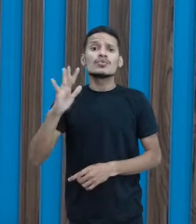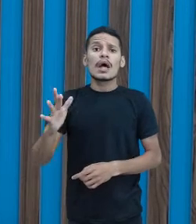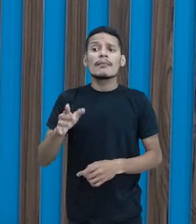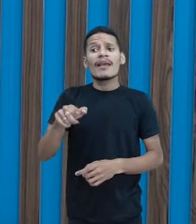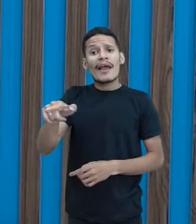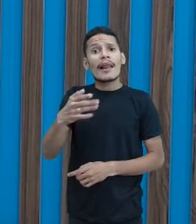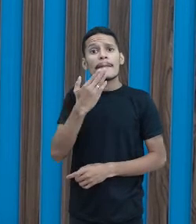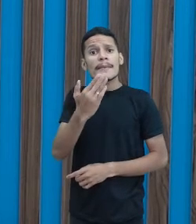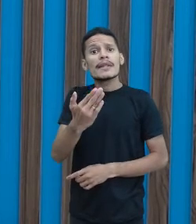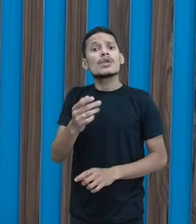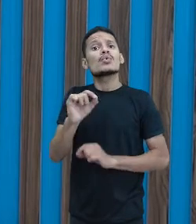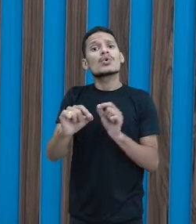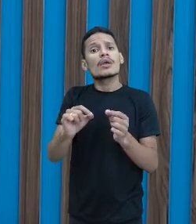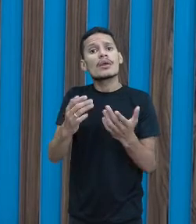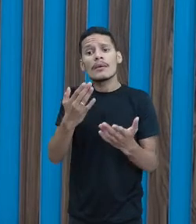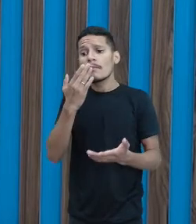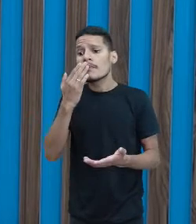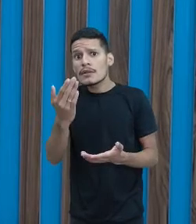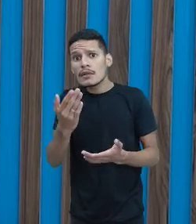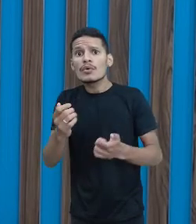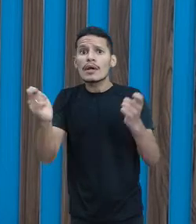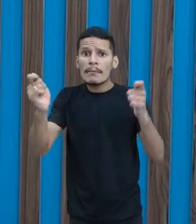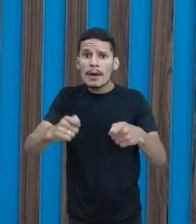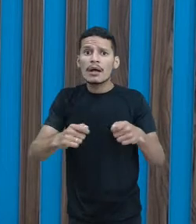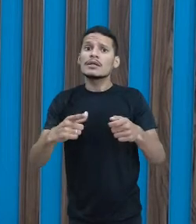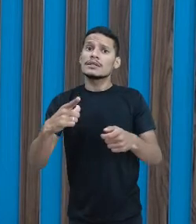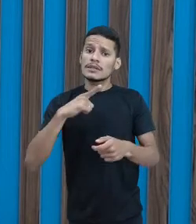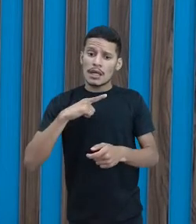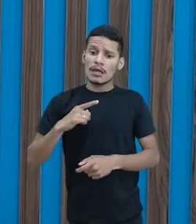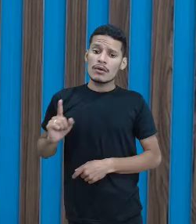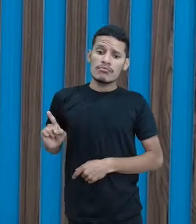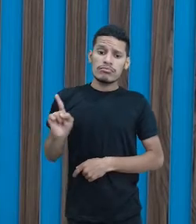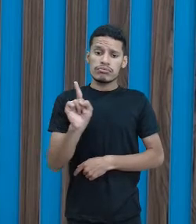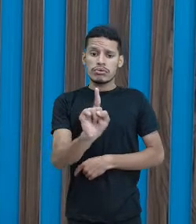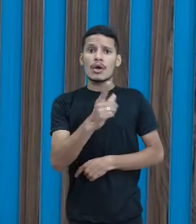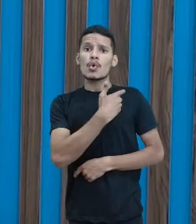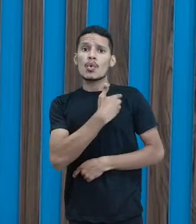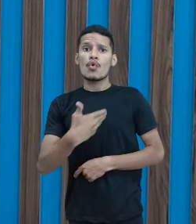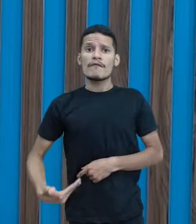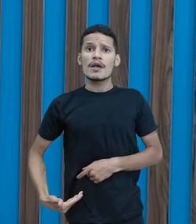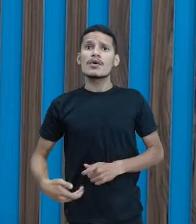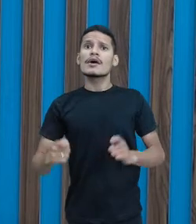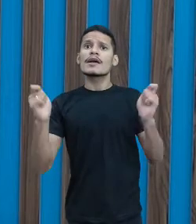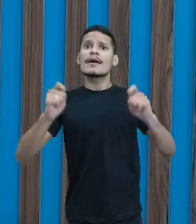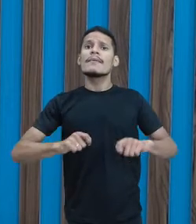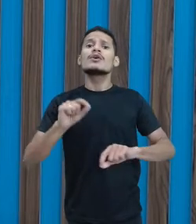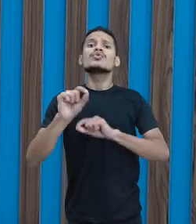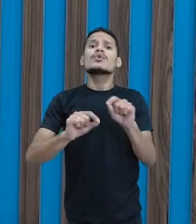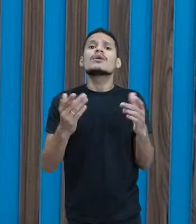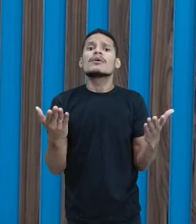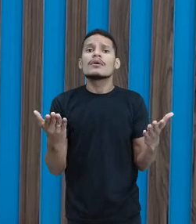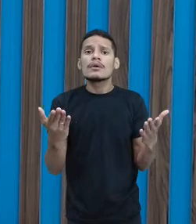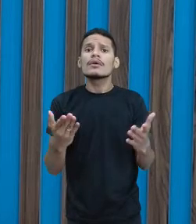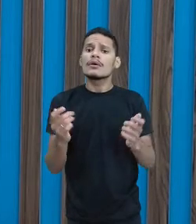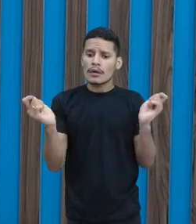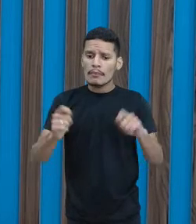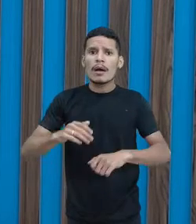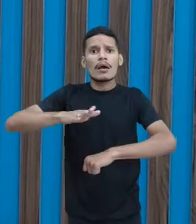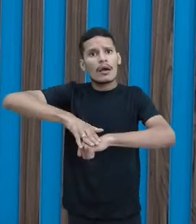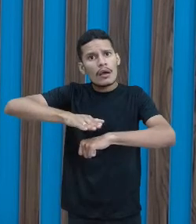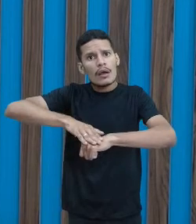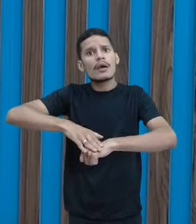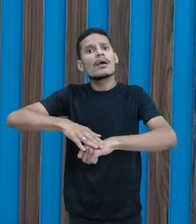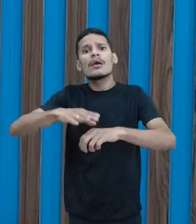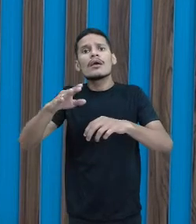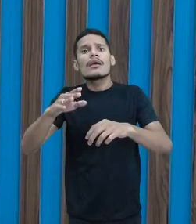estão pedindo é para que se instale um governo que vai atuar de forma